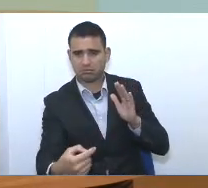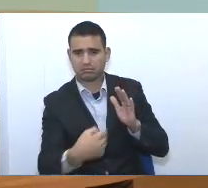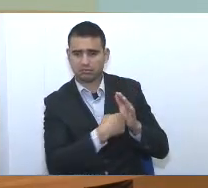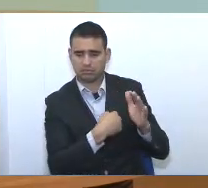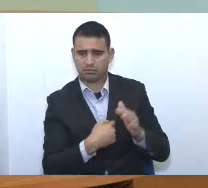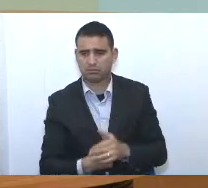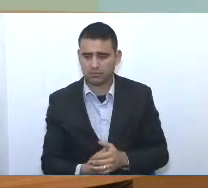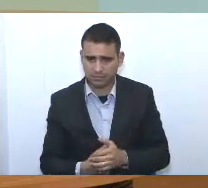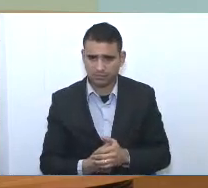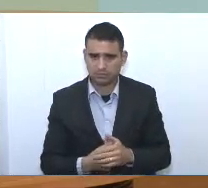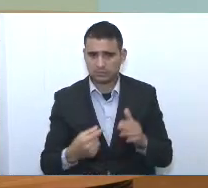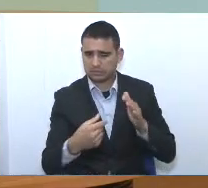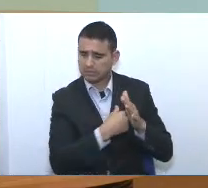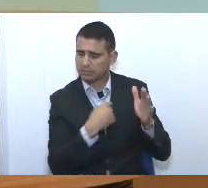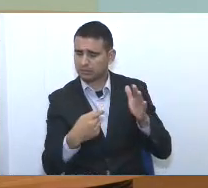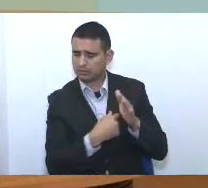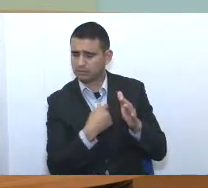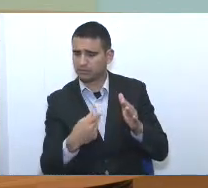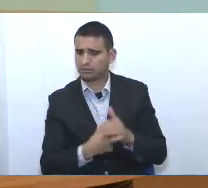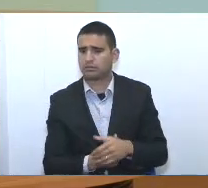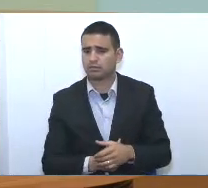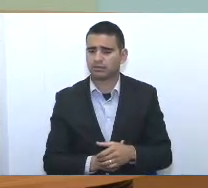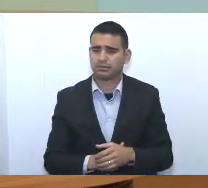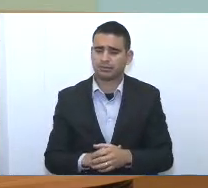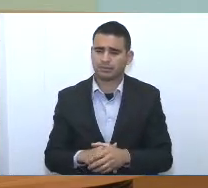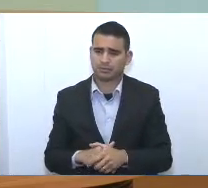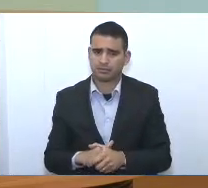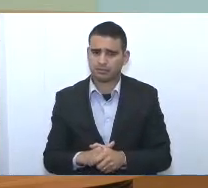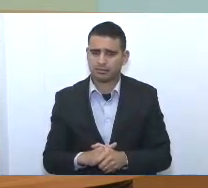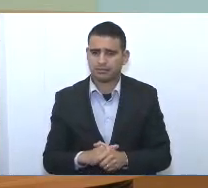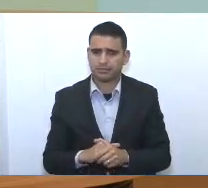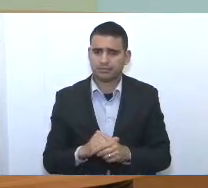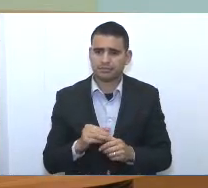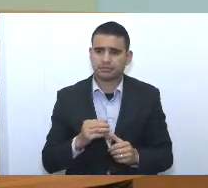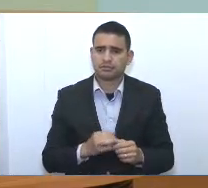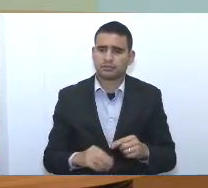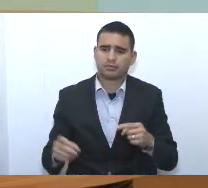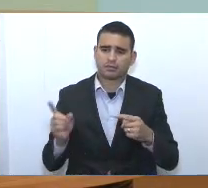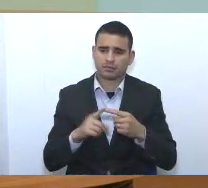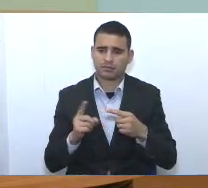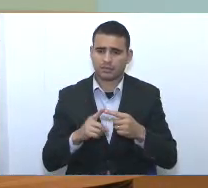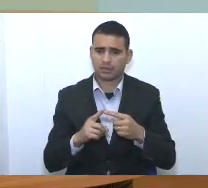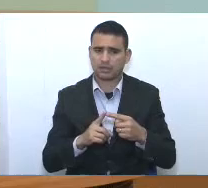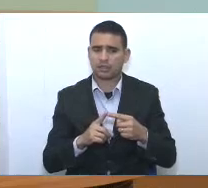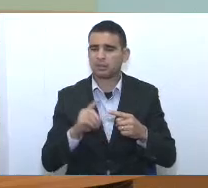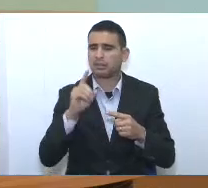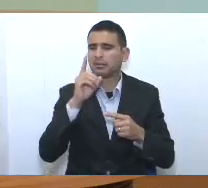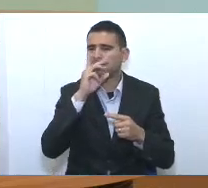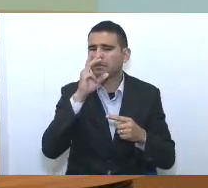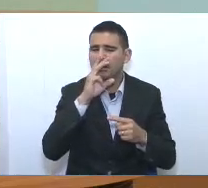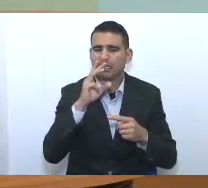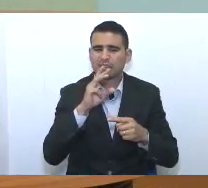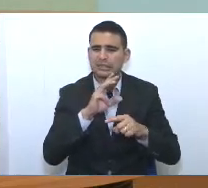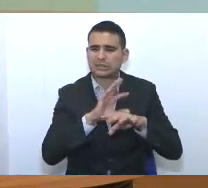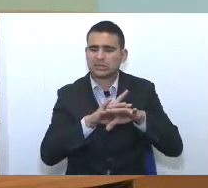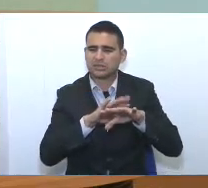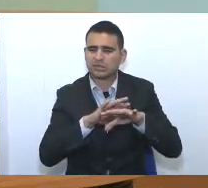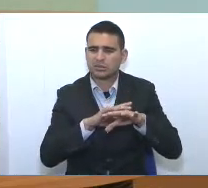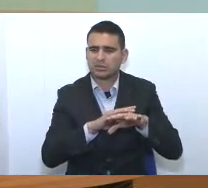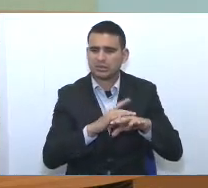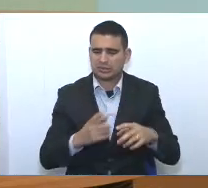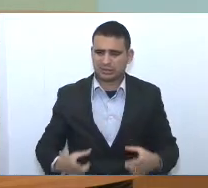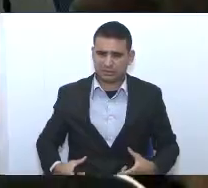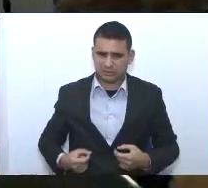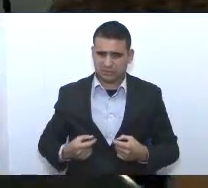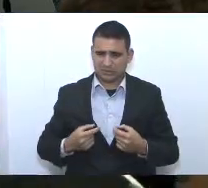que faz ali uma radioterapia, uma quimioterapia, e ele dá uma segurada e, de repente, parece que explode de